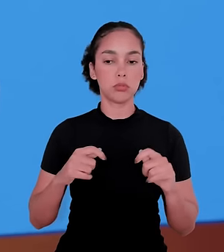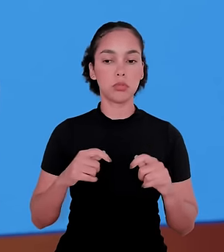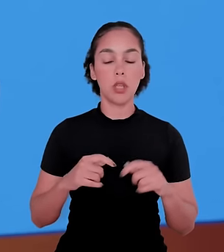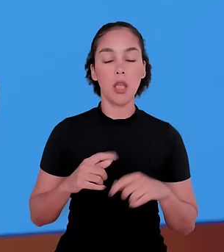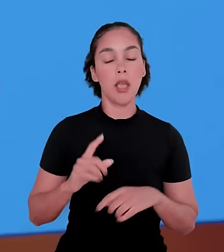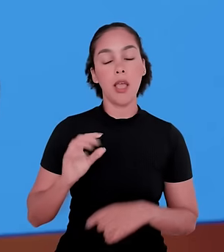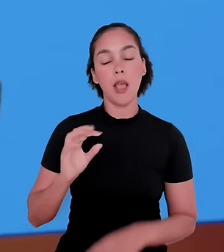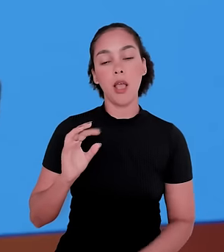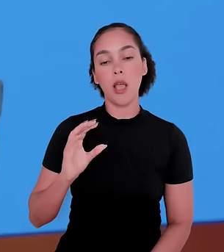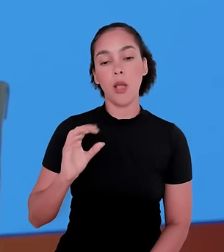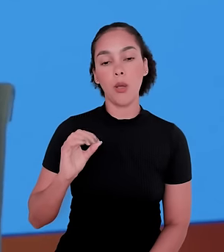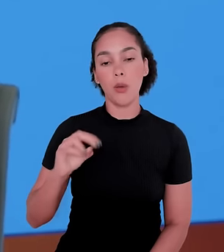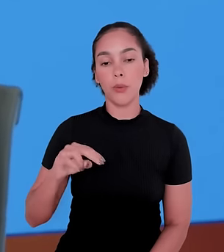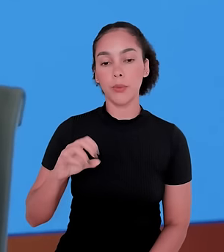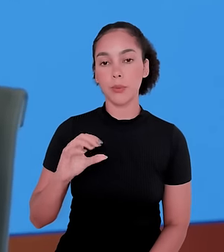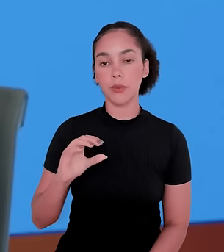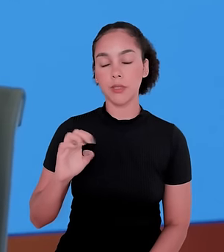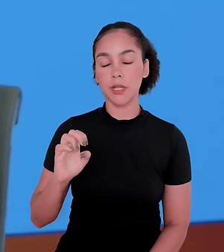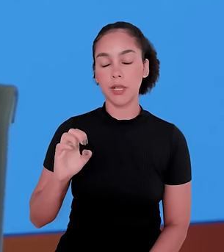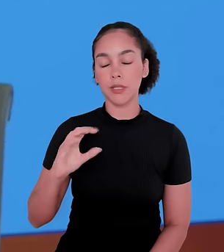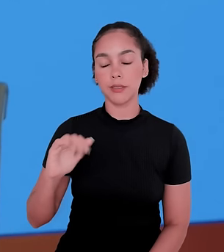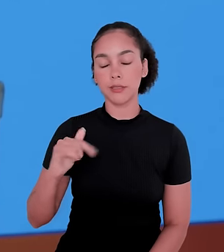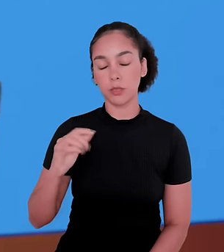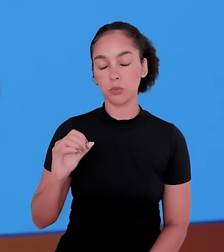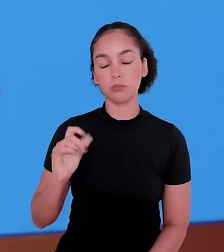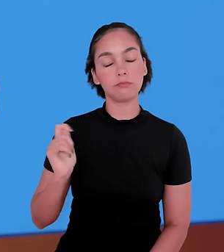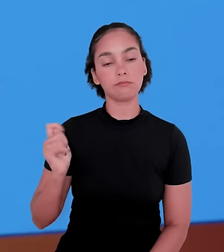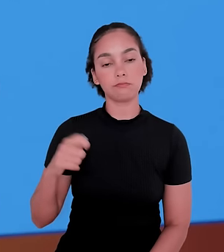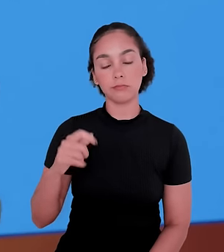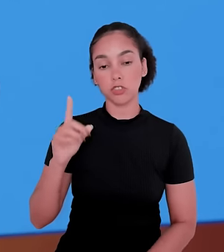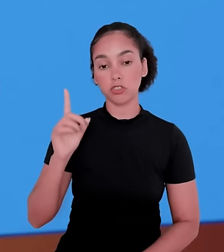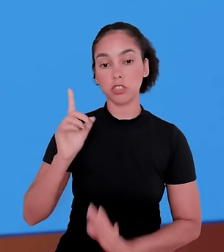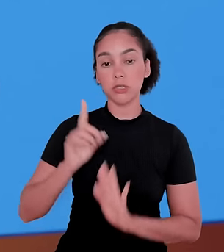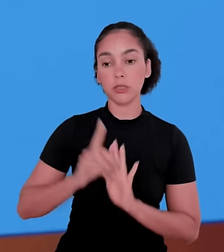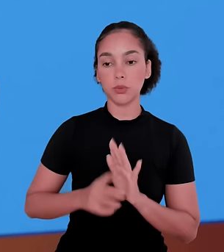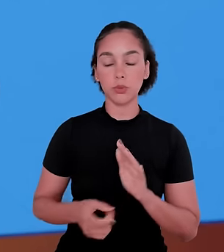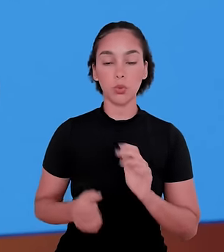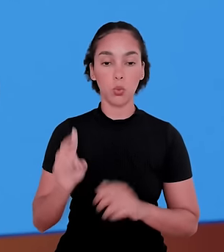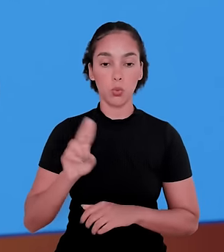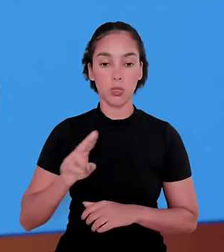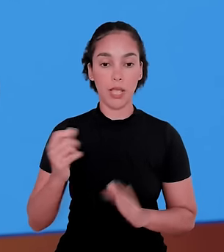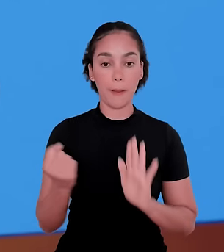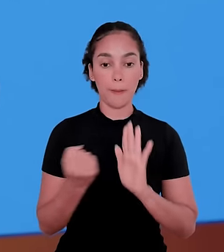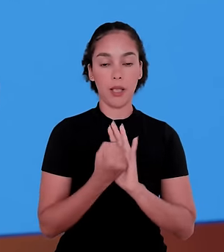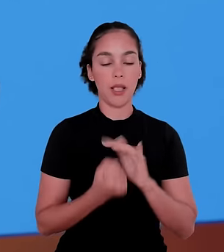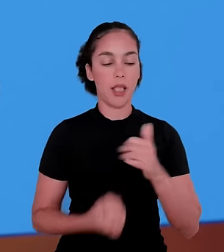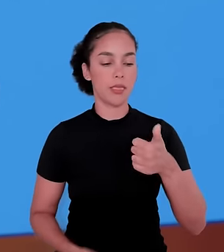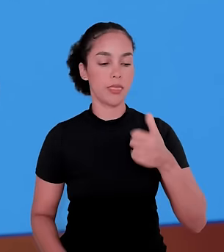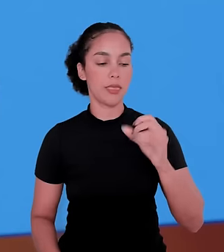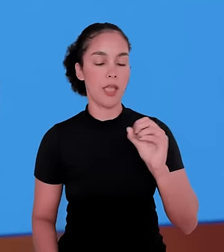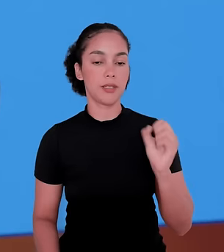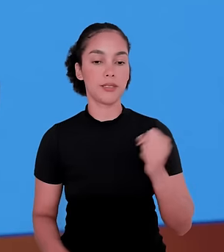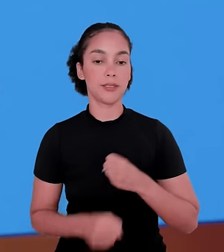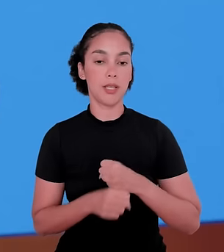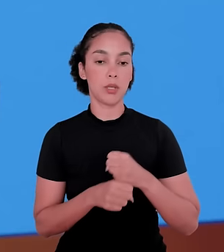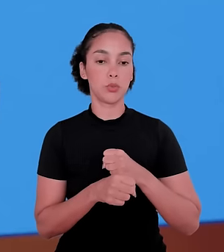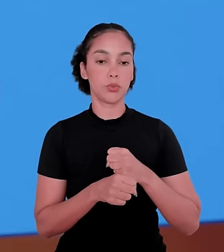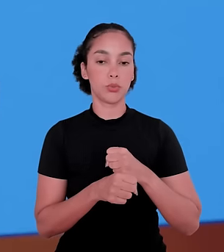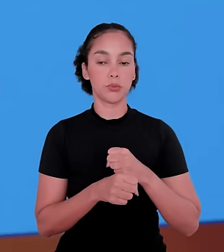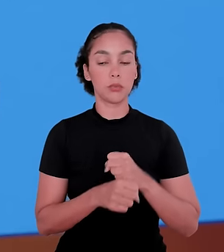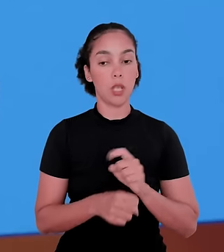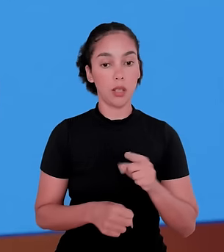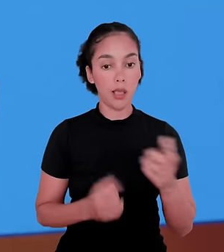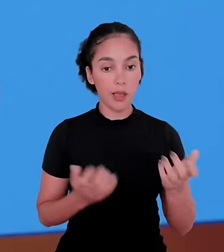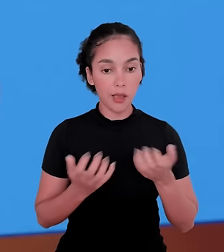essa taxa ela vai permitir com que você tenha direito ao uso daquela marca por 10 anos tá legal saber e se você quiser